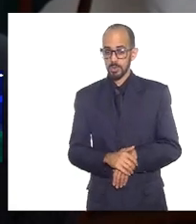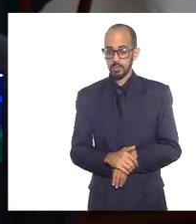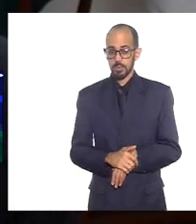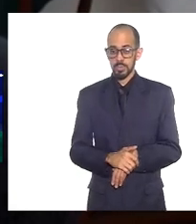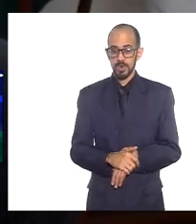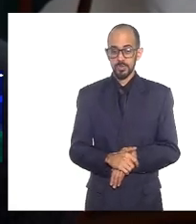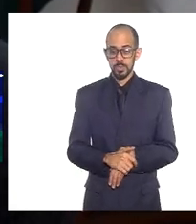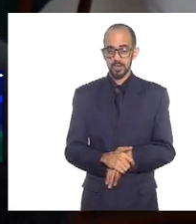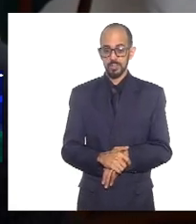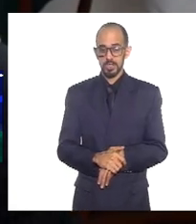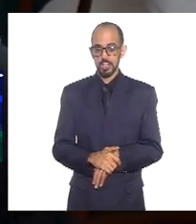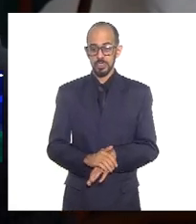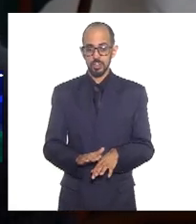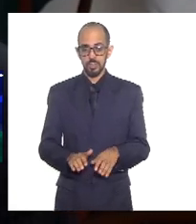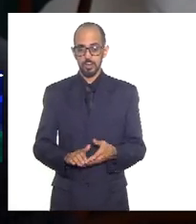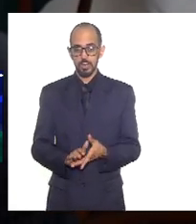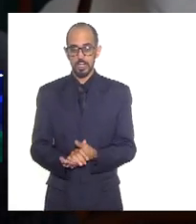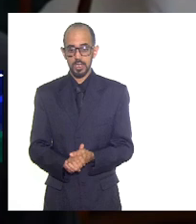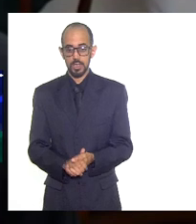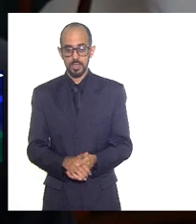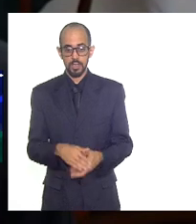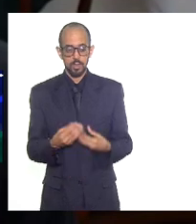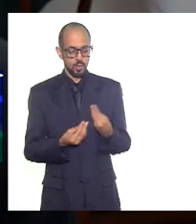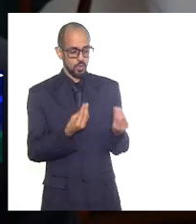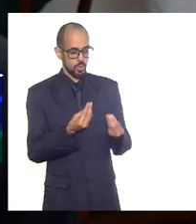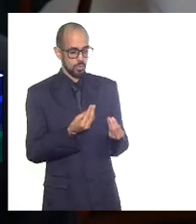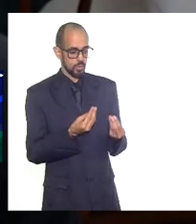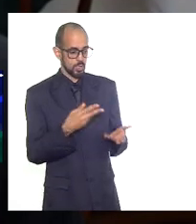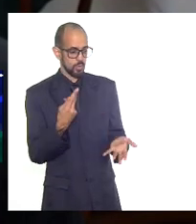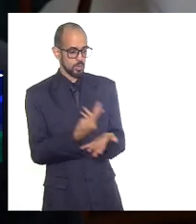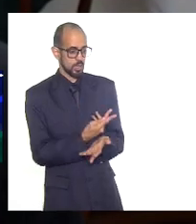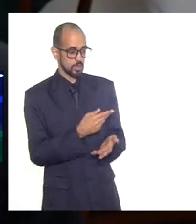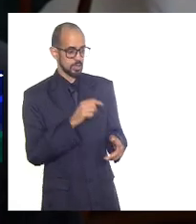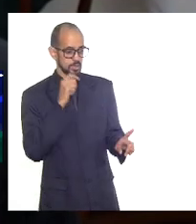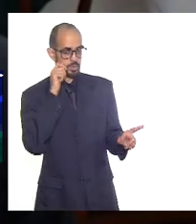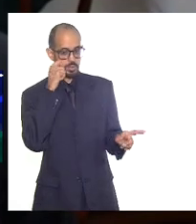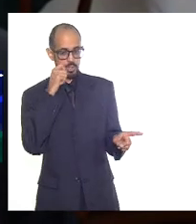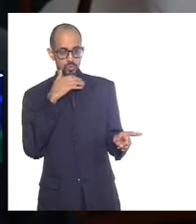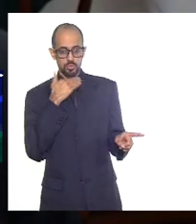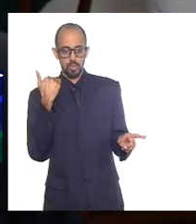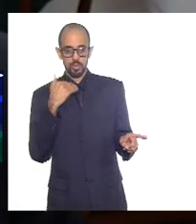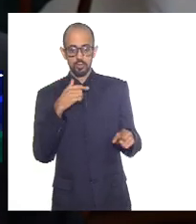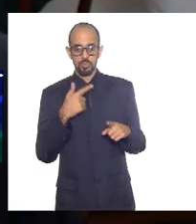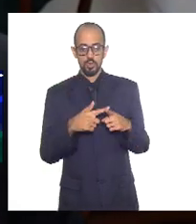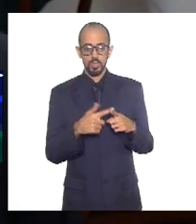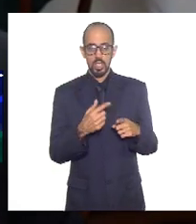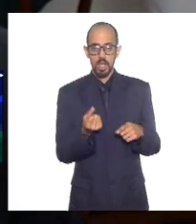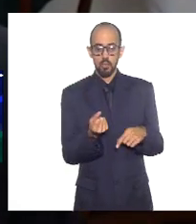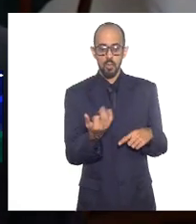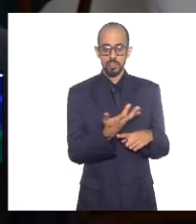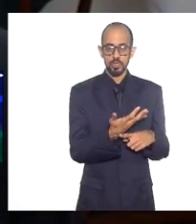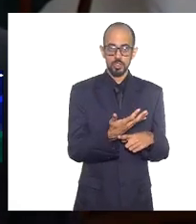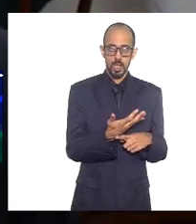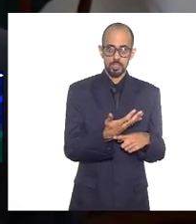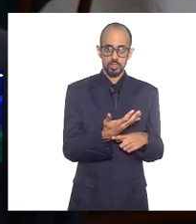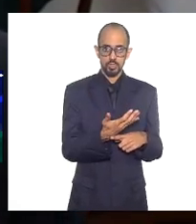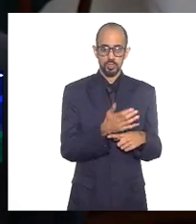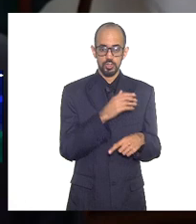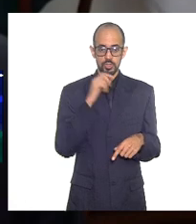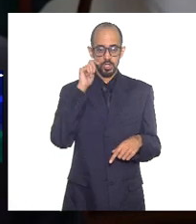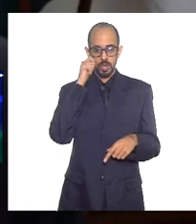de ter essa quantidade de negros mortos? Porque a quantidade de negros mortos hoje é